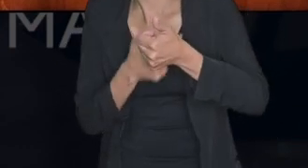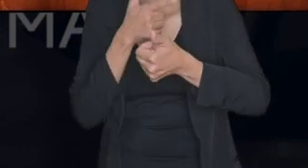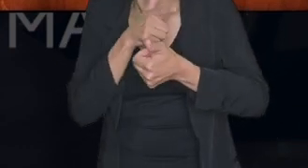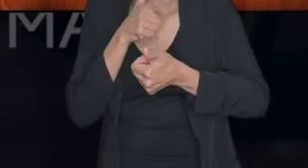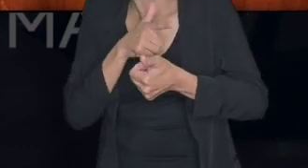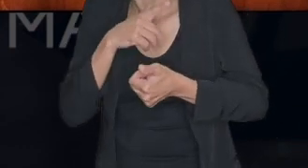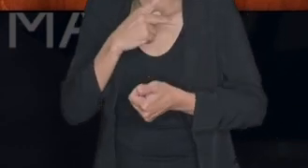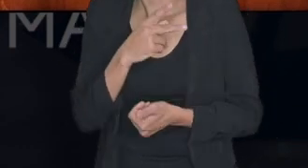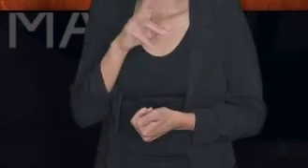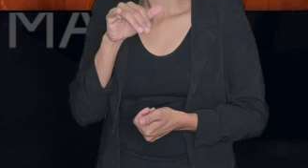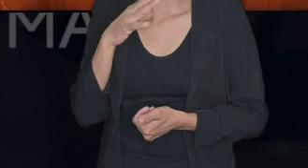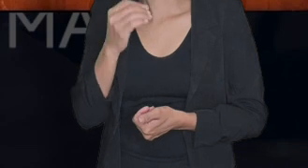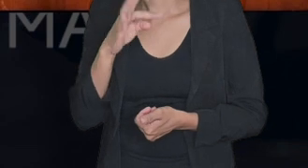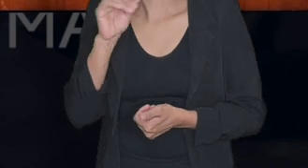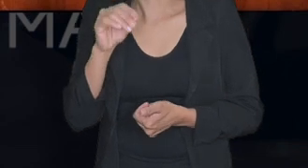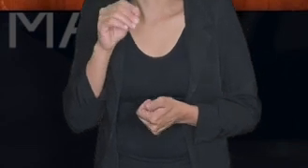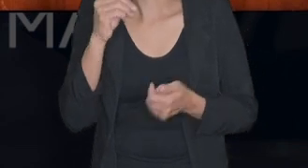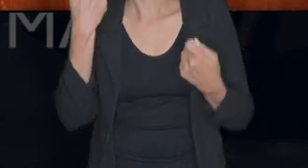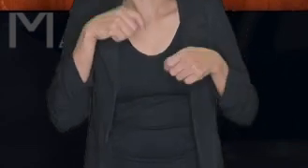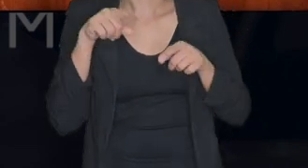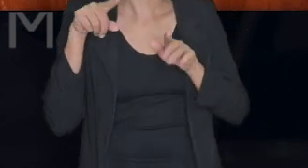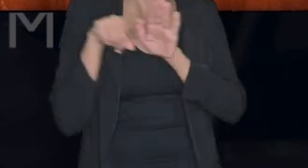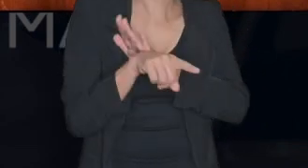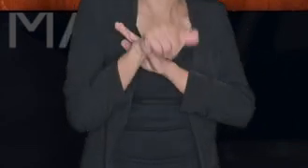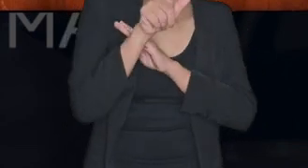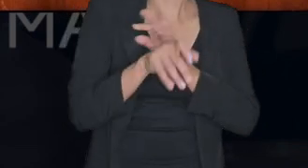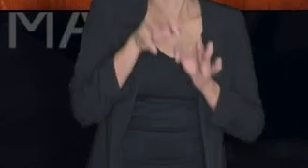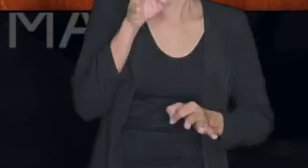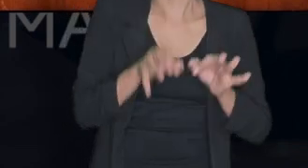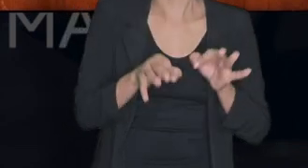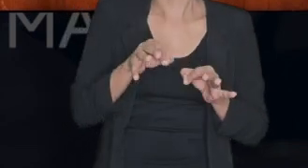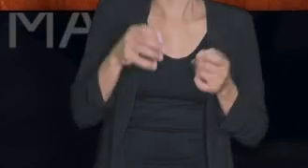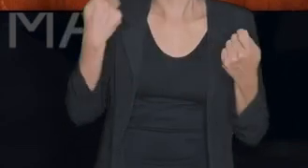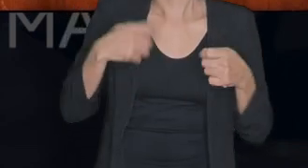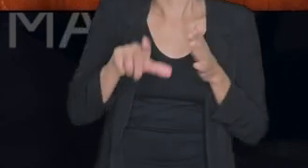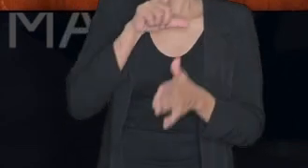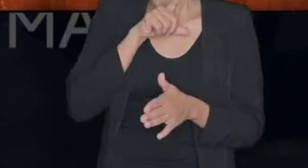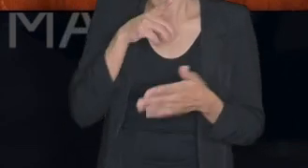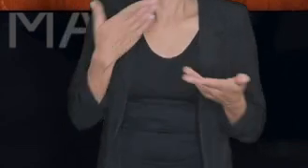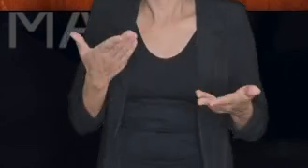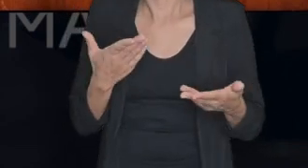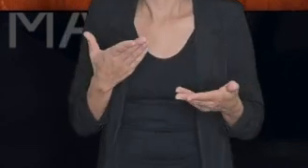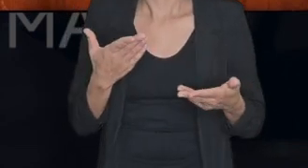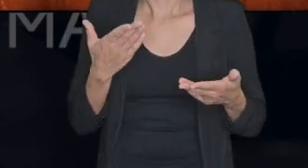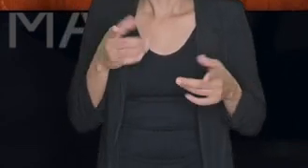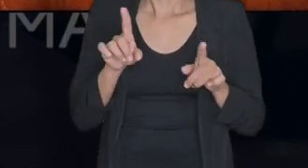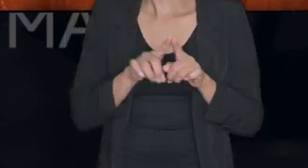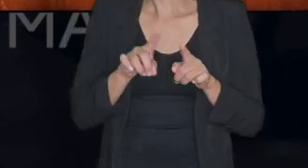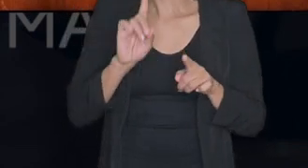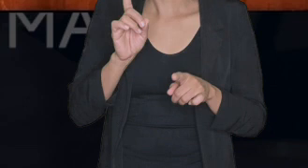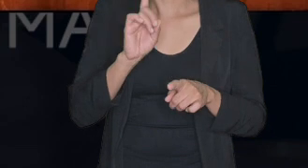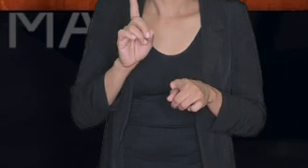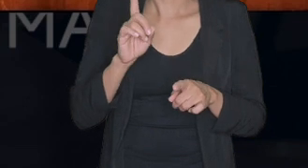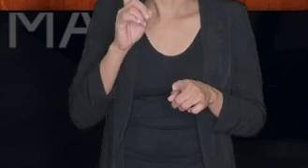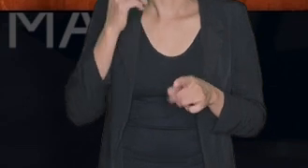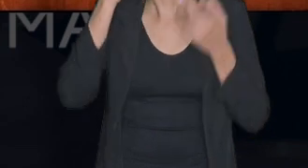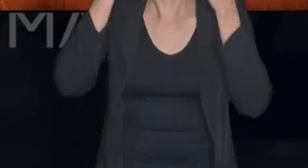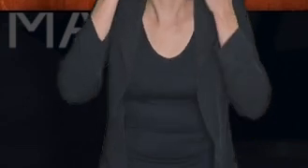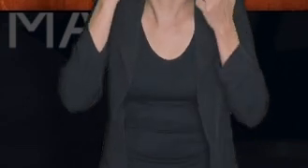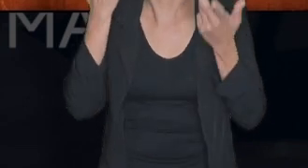sucessão hereditária. Não é trivial. E mais, não vale a pena, por exemplo, numa questão de